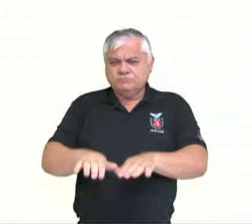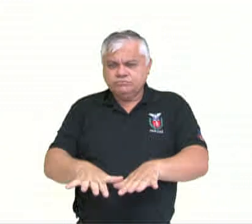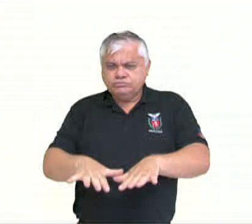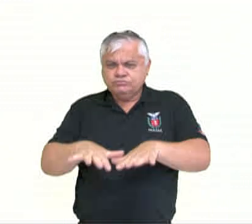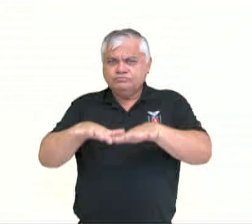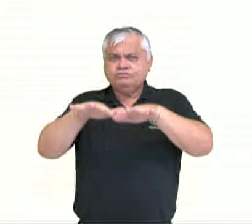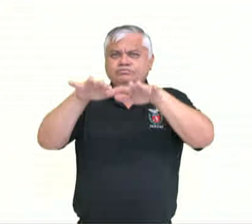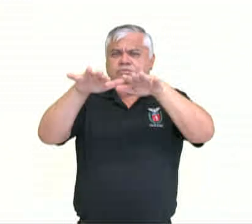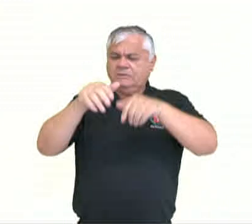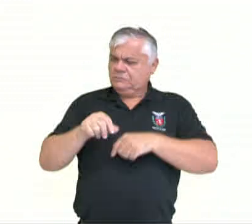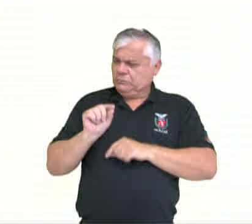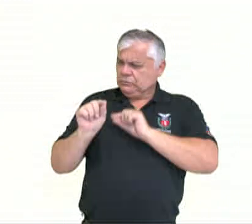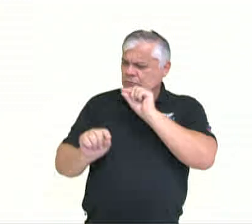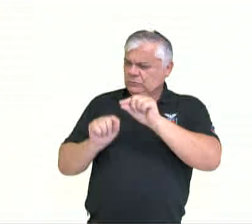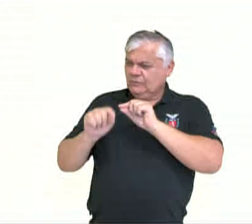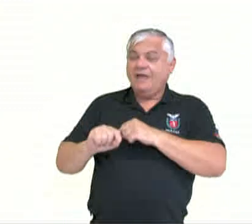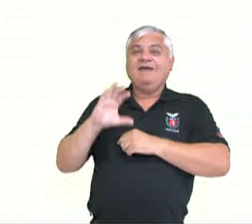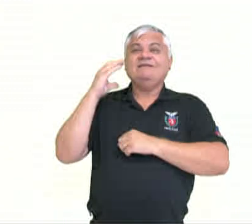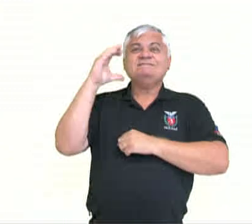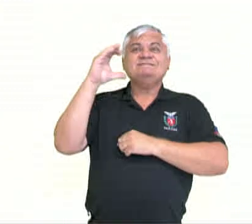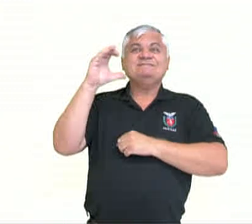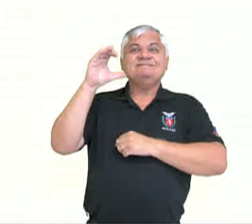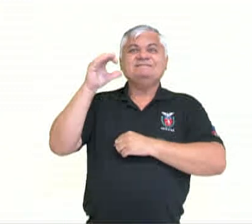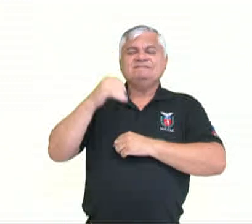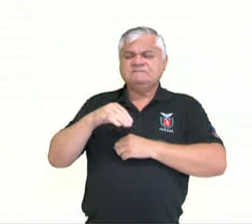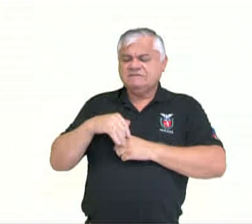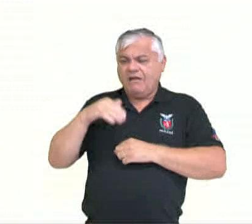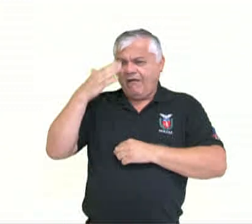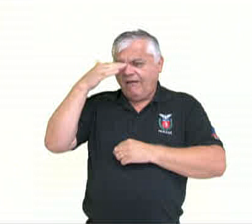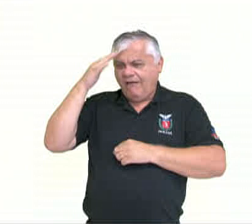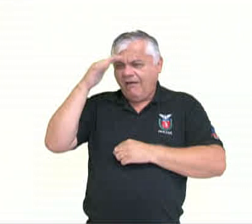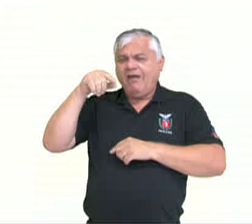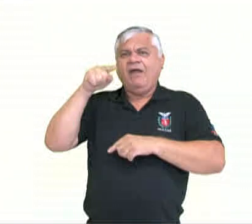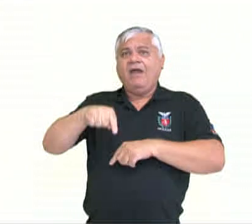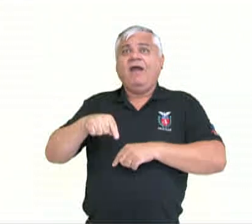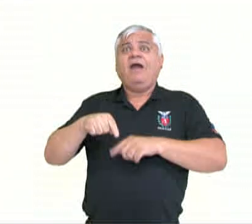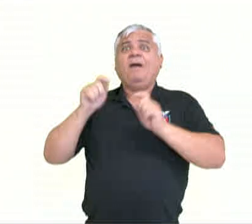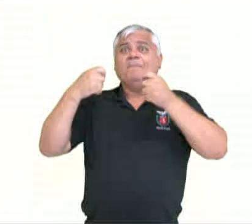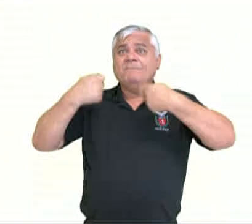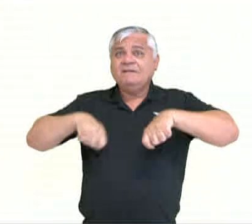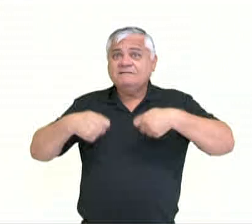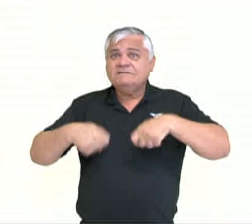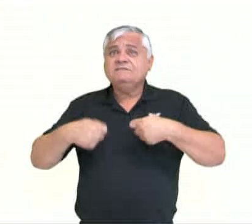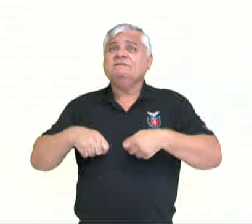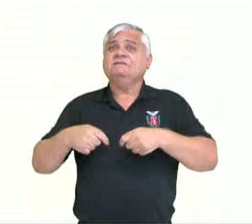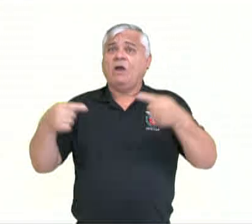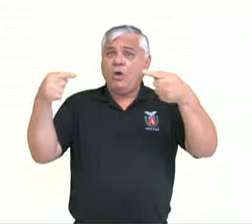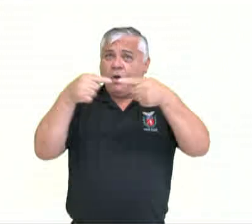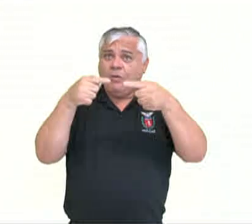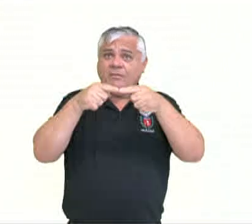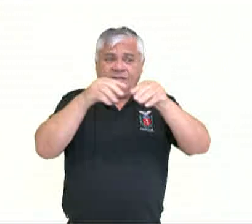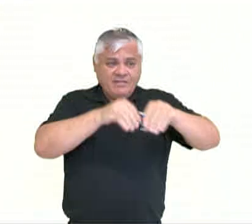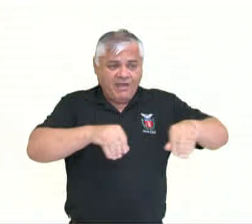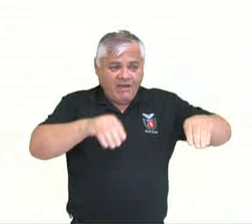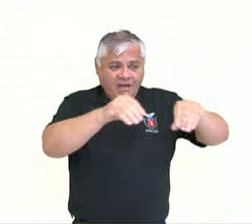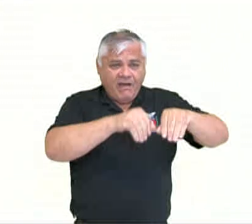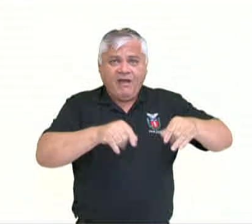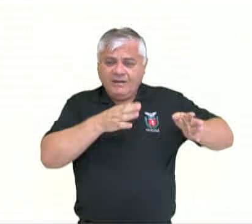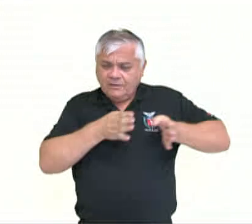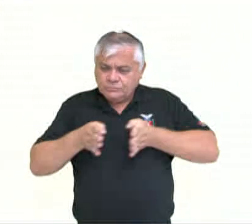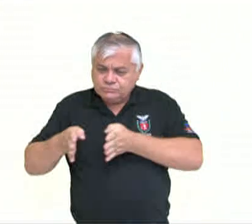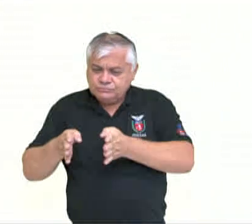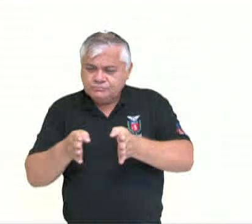e tecnologia, condicionaram a fertilização do solo aos rios, até mesmo em áreas distantes